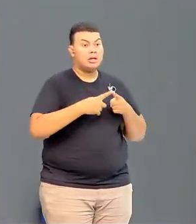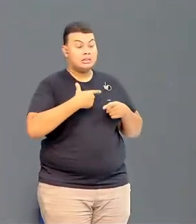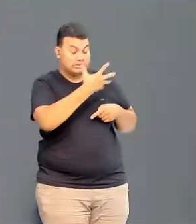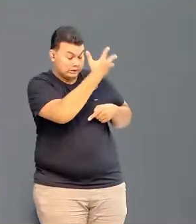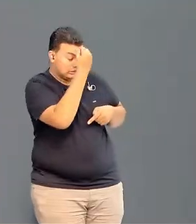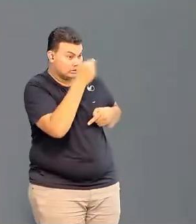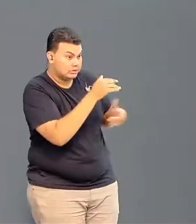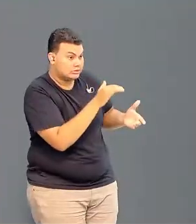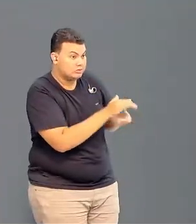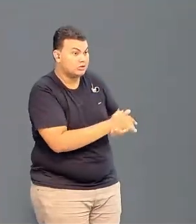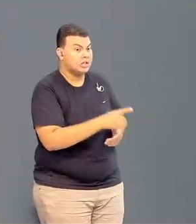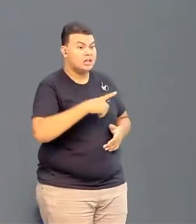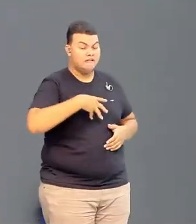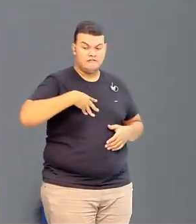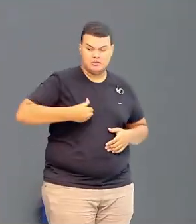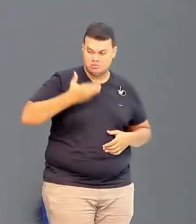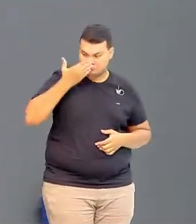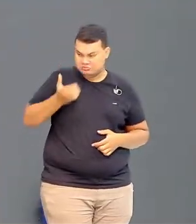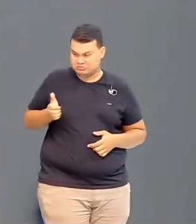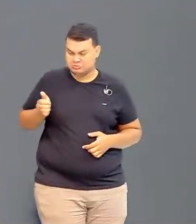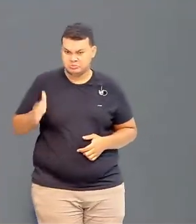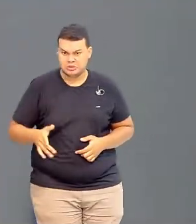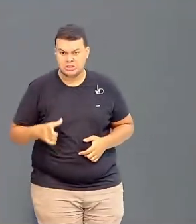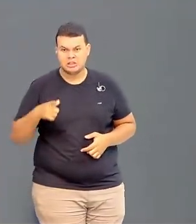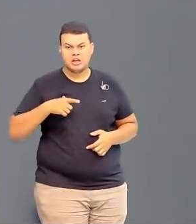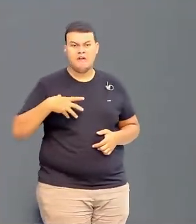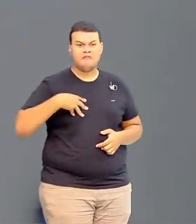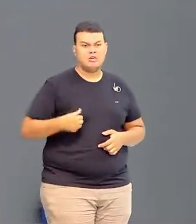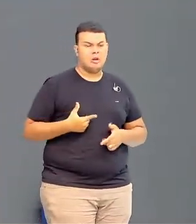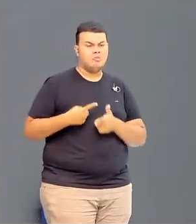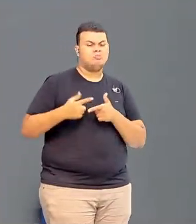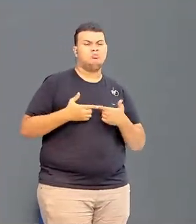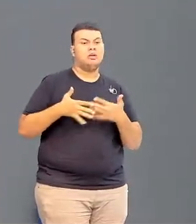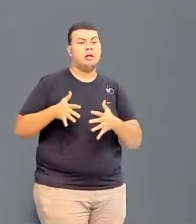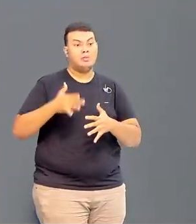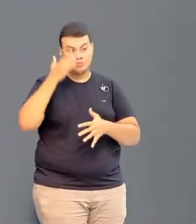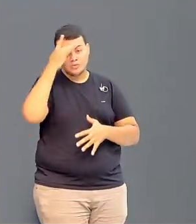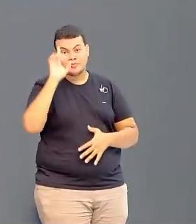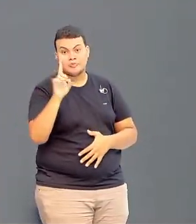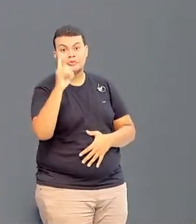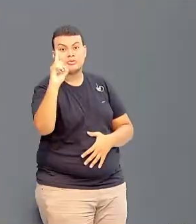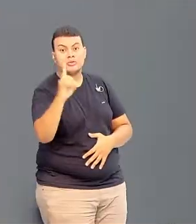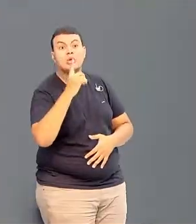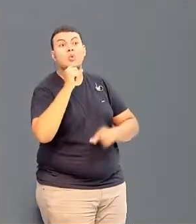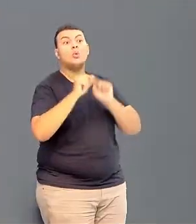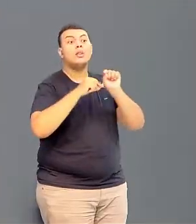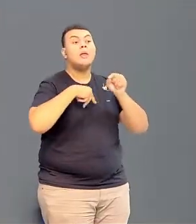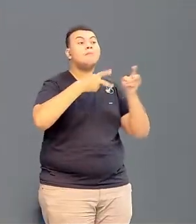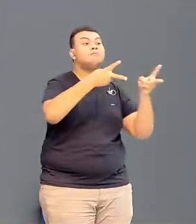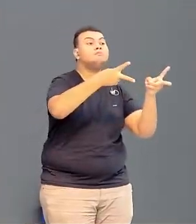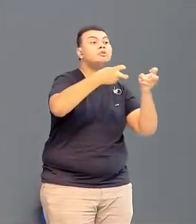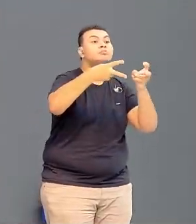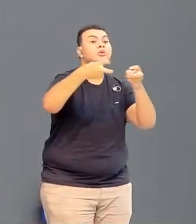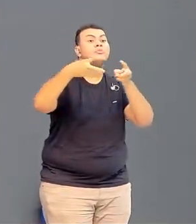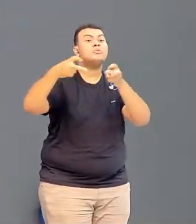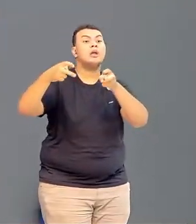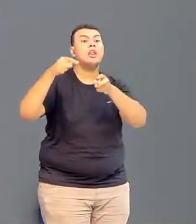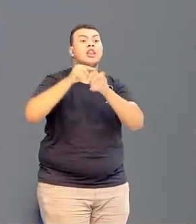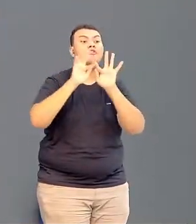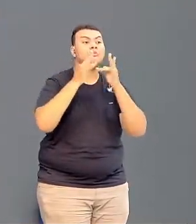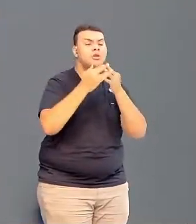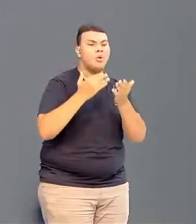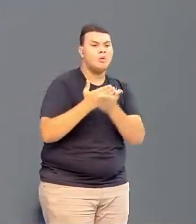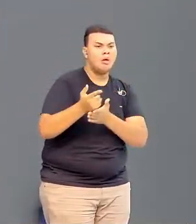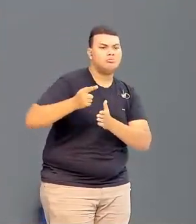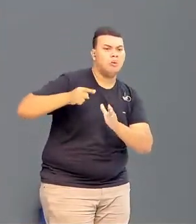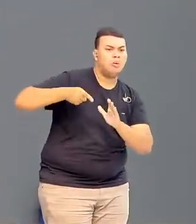esposa, está abdicando dos filhos, colocando o filho em segundo plano. Aí alguém chega que está percebendo, que a família está indo fracassando, e